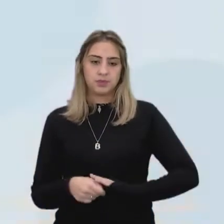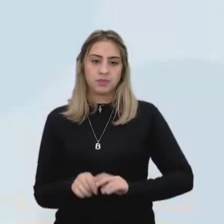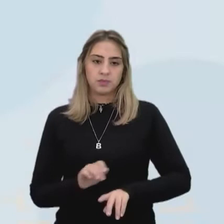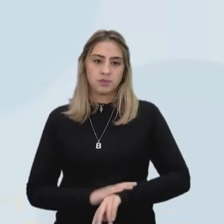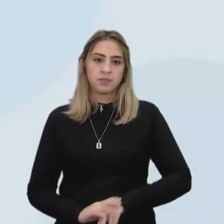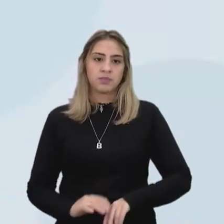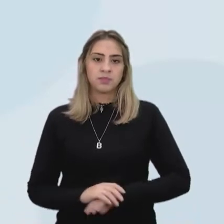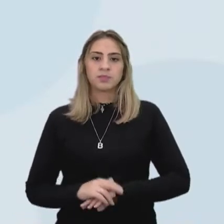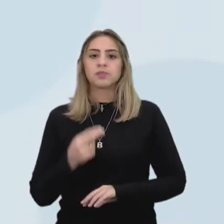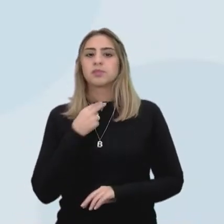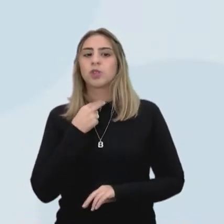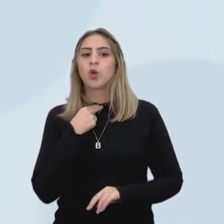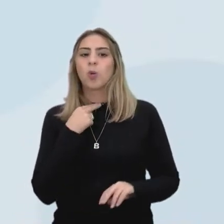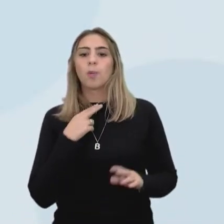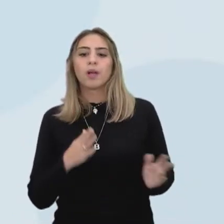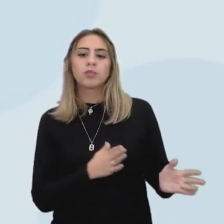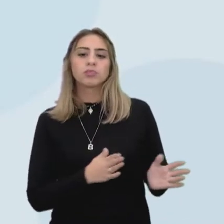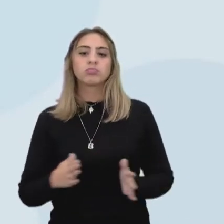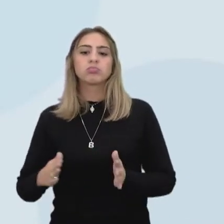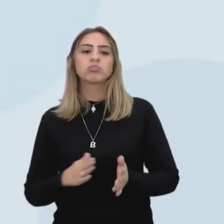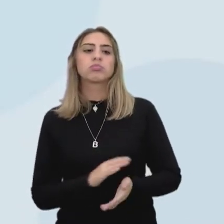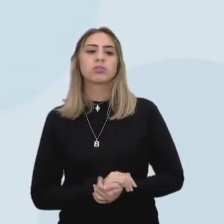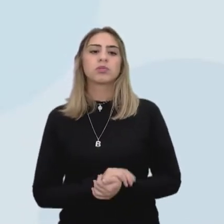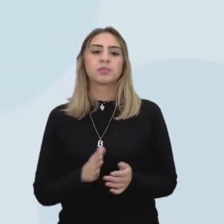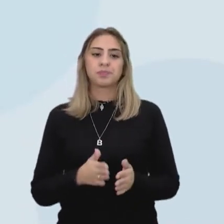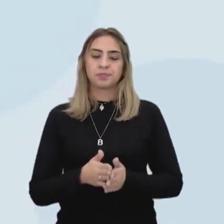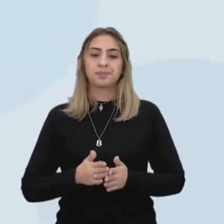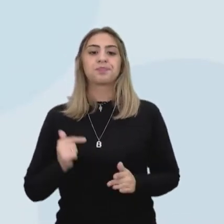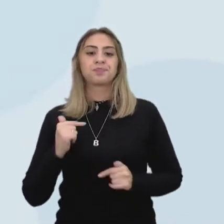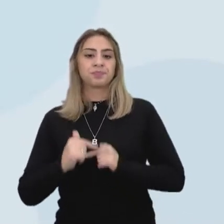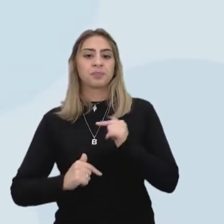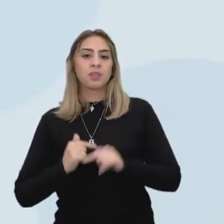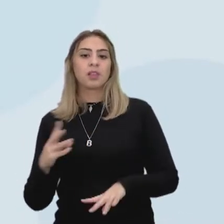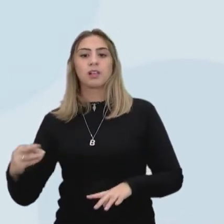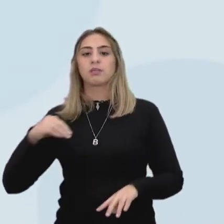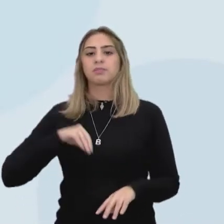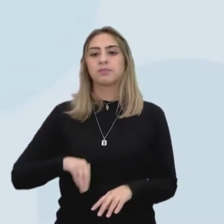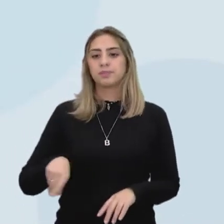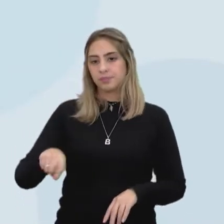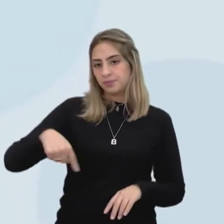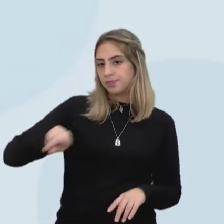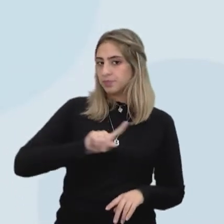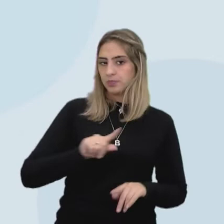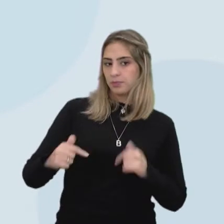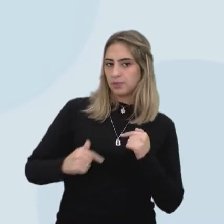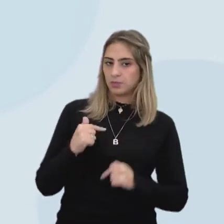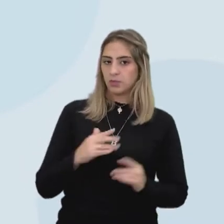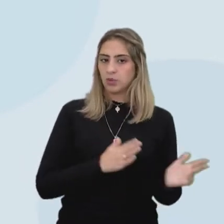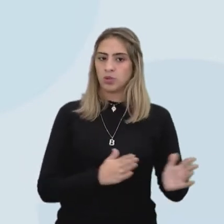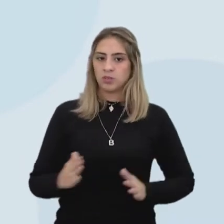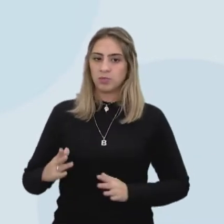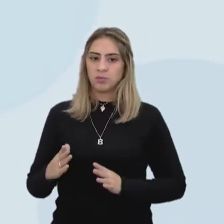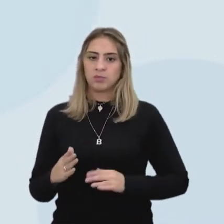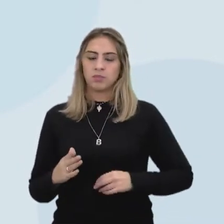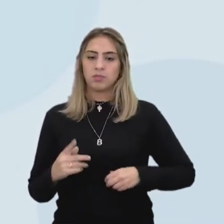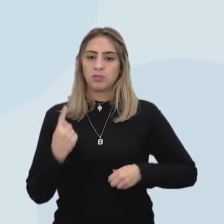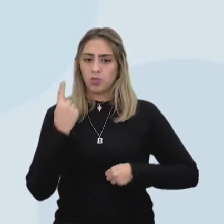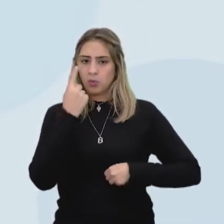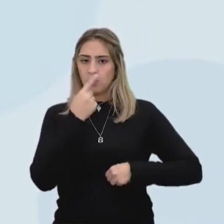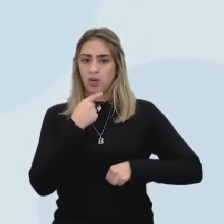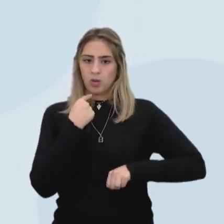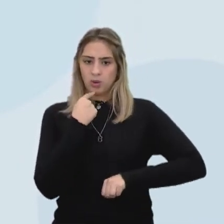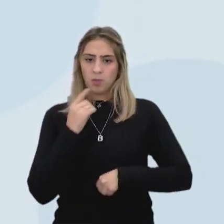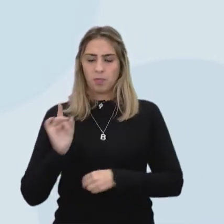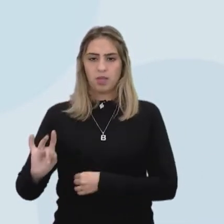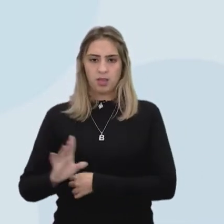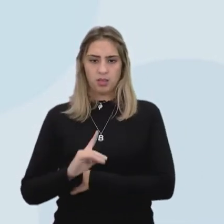temporariamente, como é que eles são definidos aí? Afastadas de trabalho remunerado, aquelas que não trabalharam durante pelo menos uma